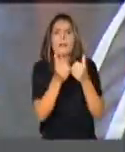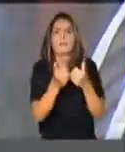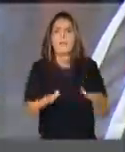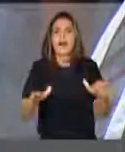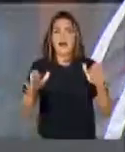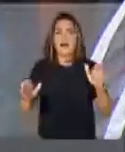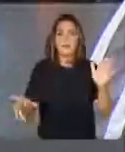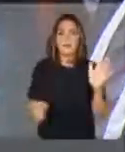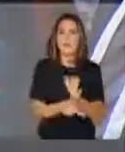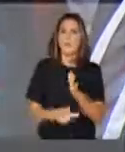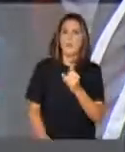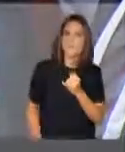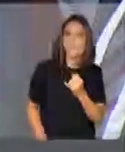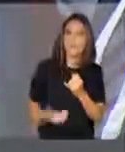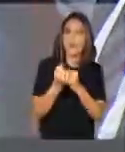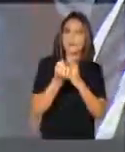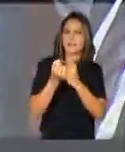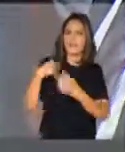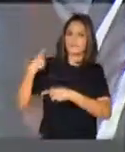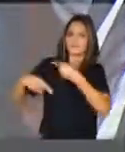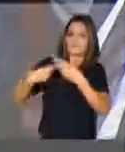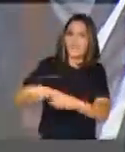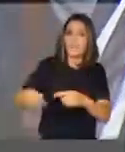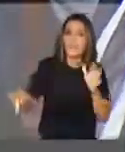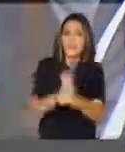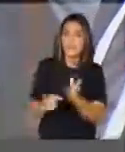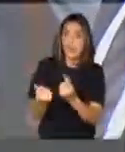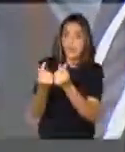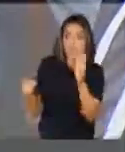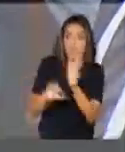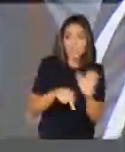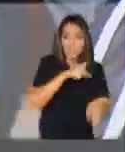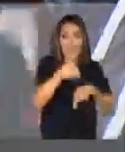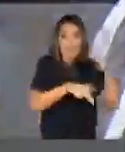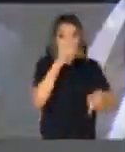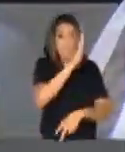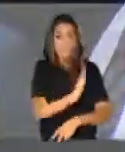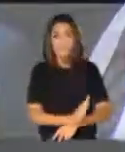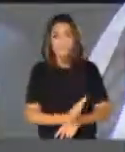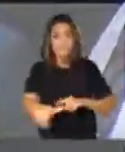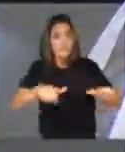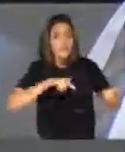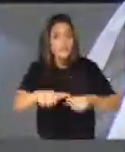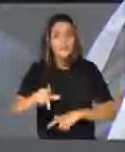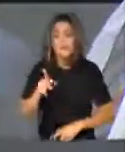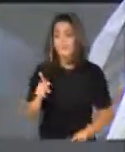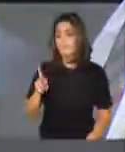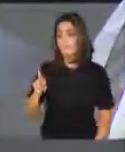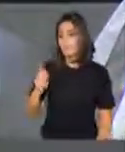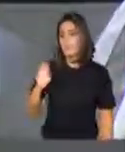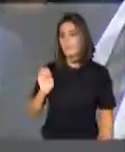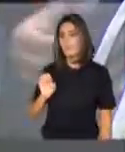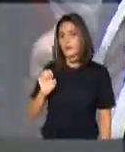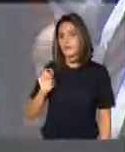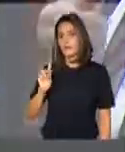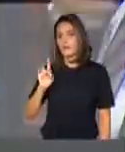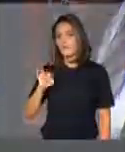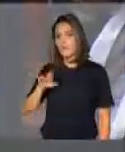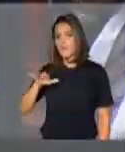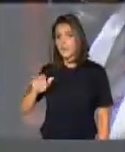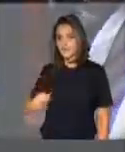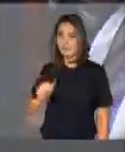que foi construído com os recursos dos trabalhadores como é o caso do património previdenciário por isso